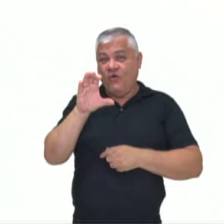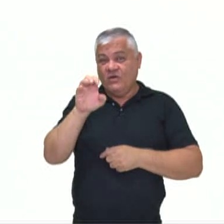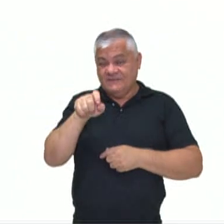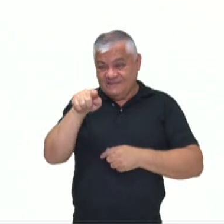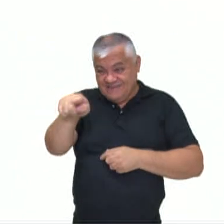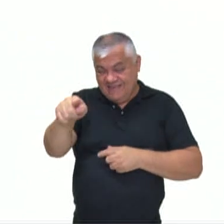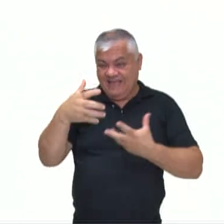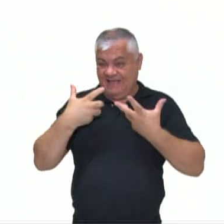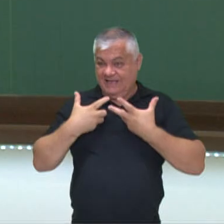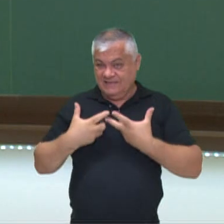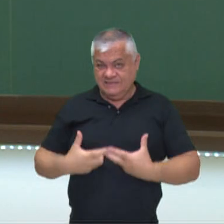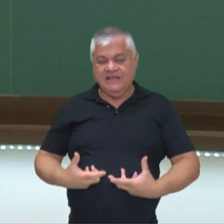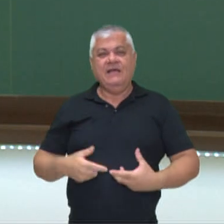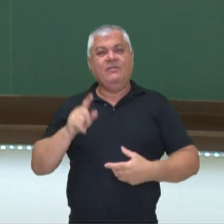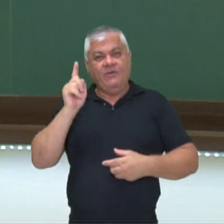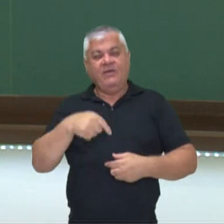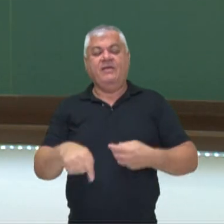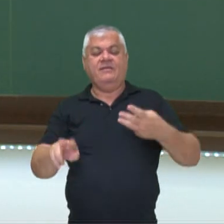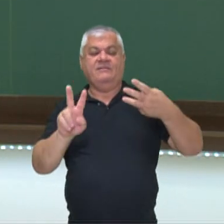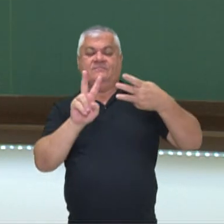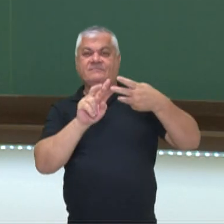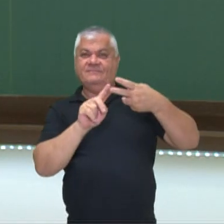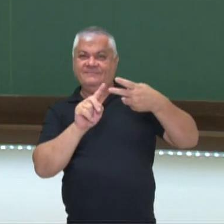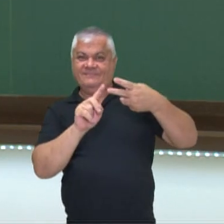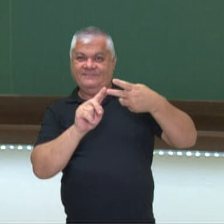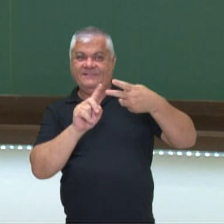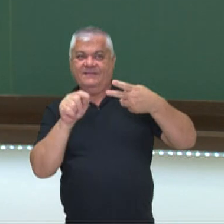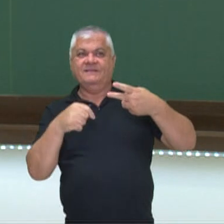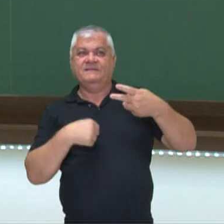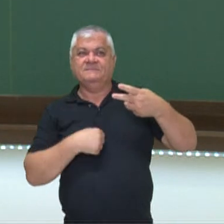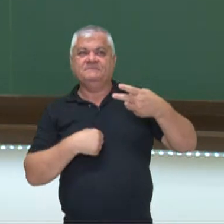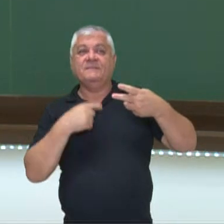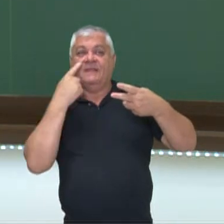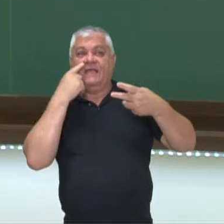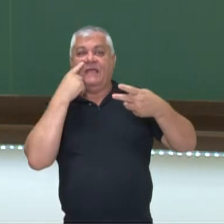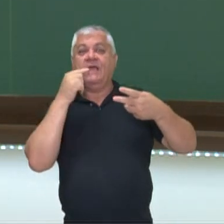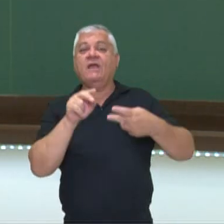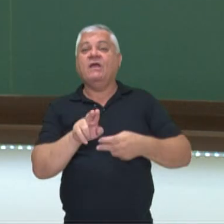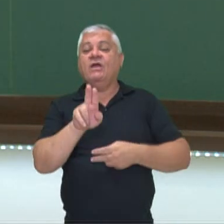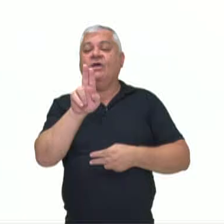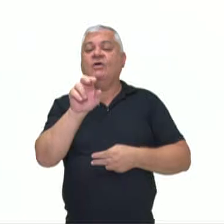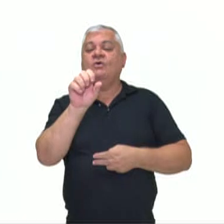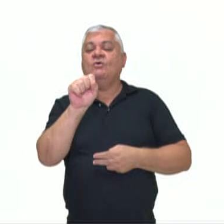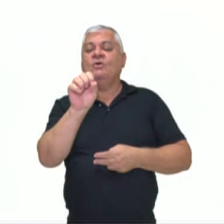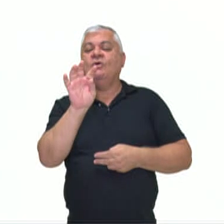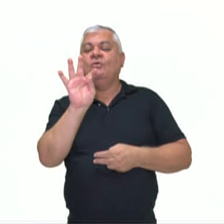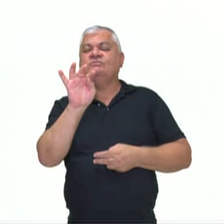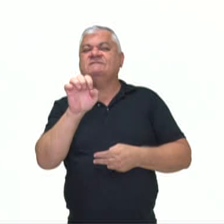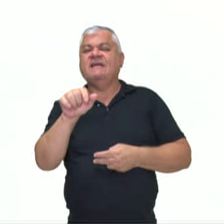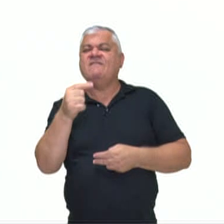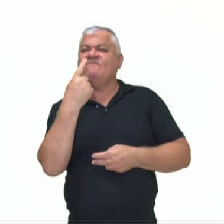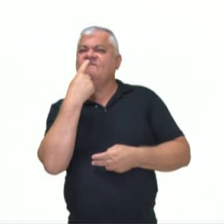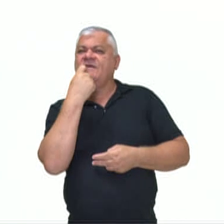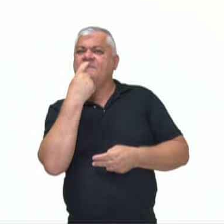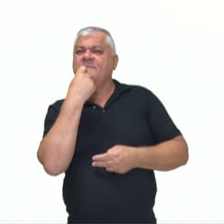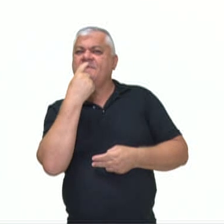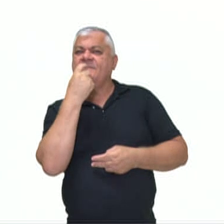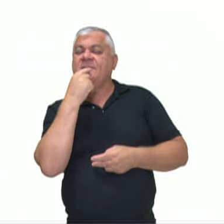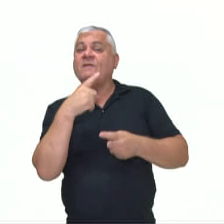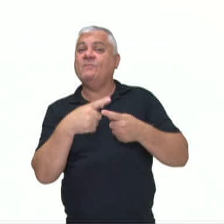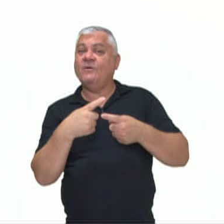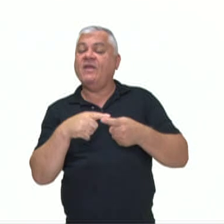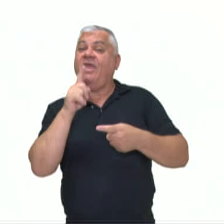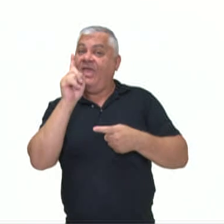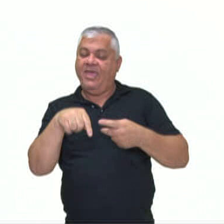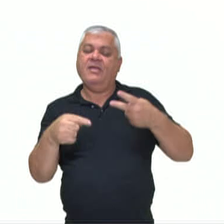Esses três pertencem à segunda pessoa do singular. Mais uma observação aqui, ó. Esse usted está em vermelho destacado. Ele é segunda pessoa